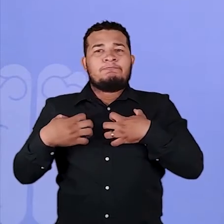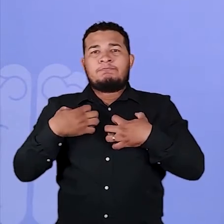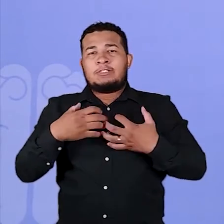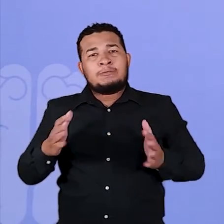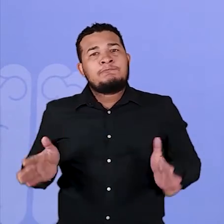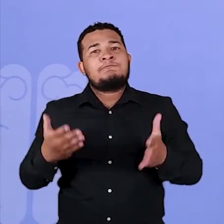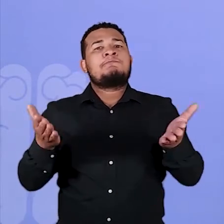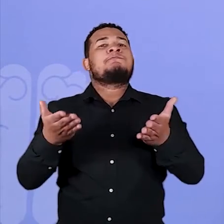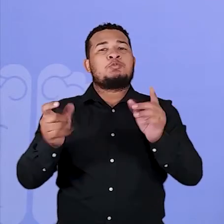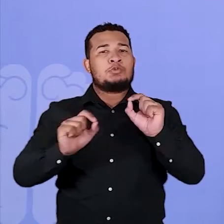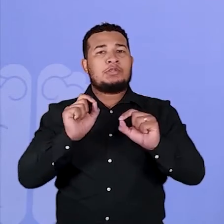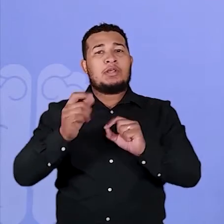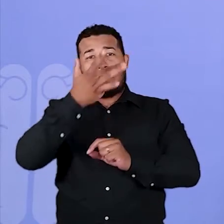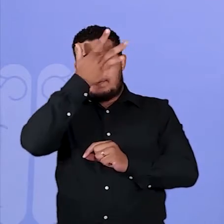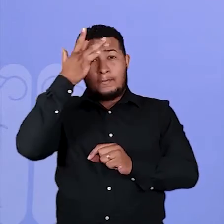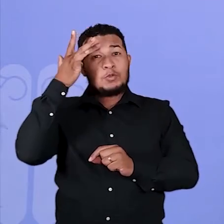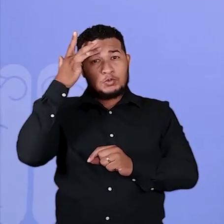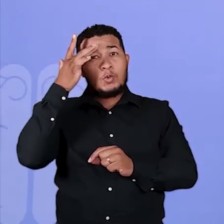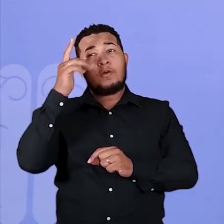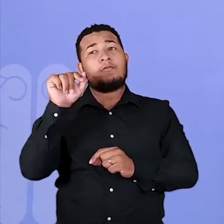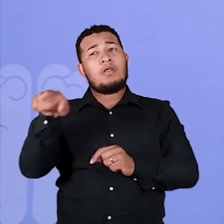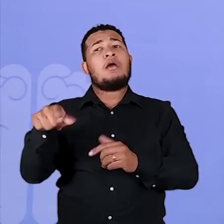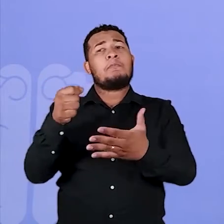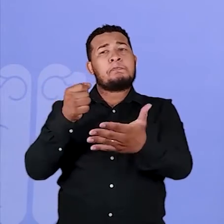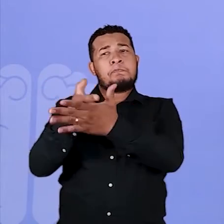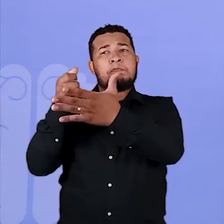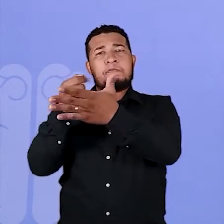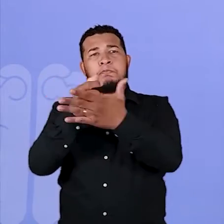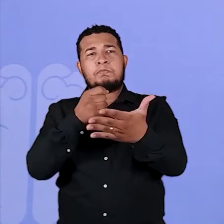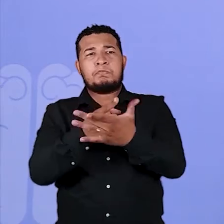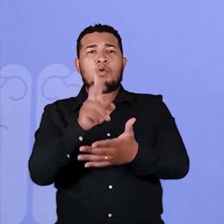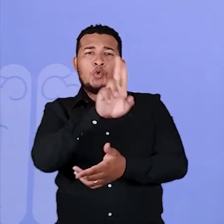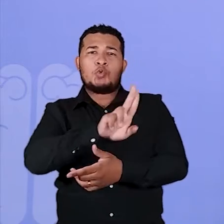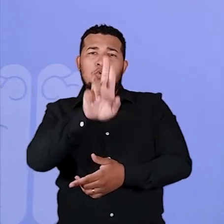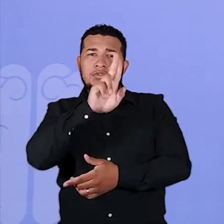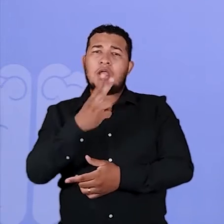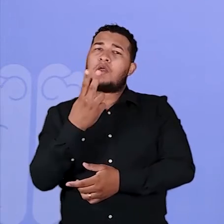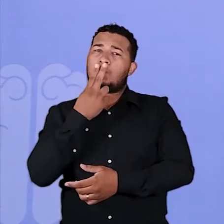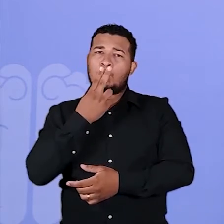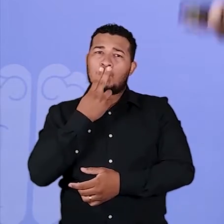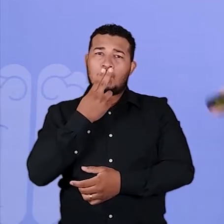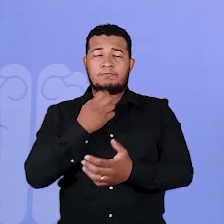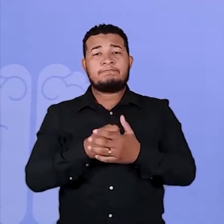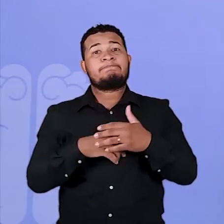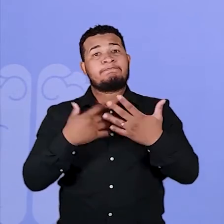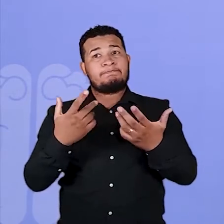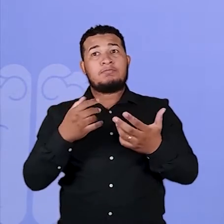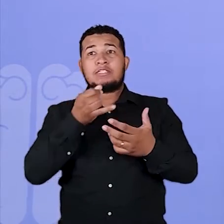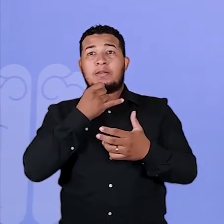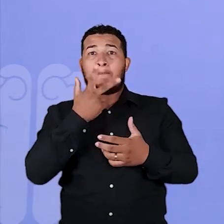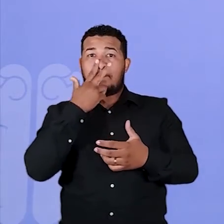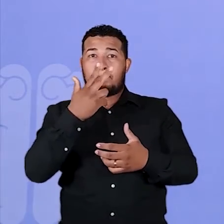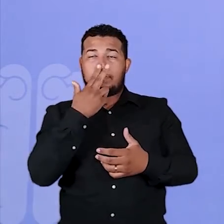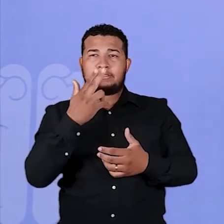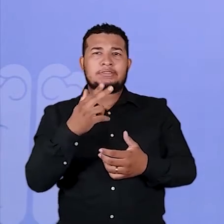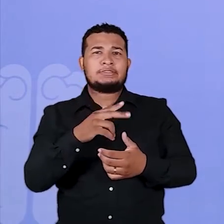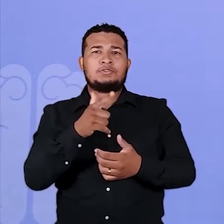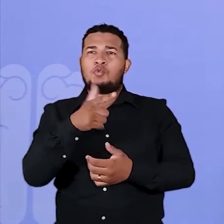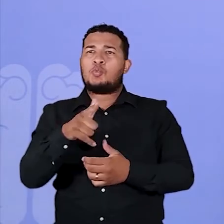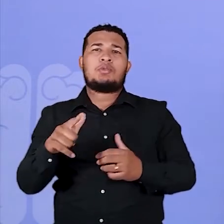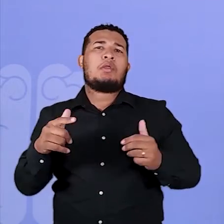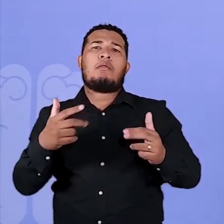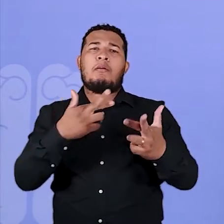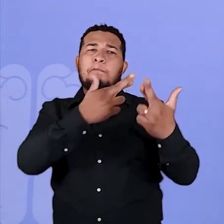grande empurrão para as pessoas irem consumir o cigarro. Então não é como se não